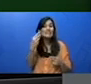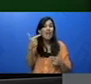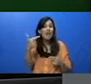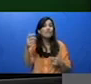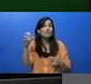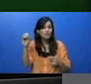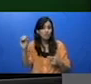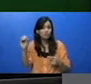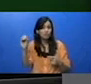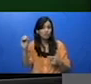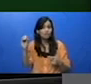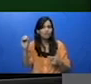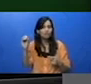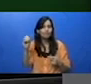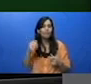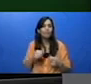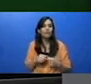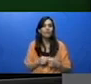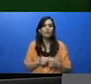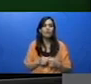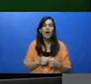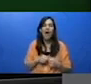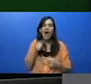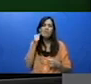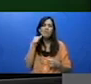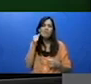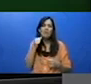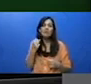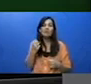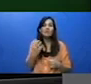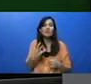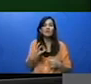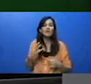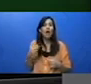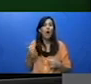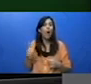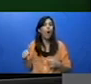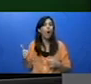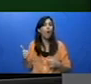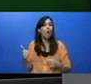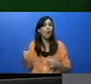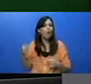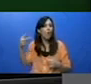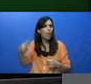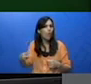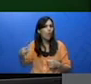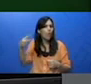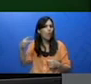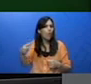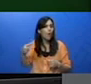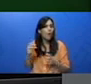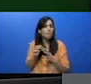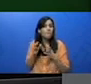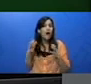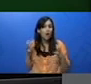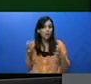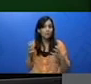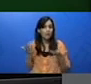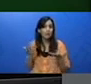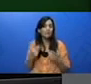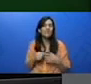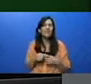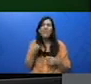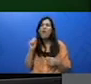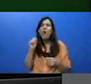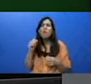os algarismos que ele tinha, 320, e a Maria 311. Os dois formaram os maiores possíveis.